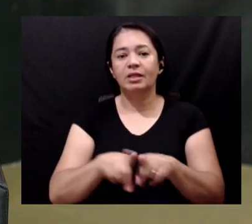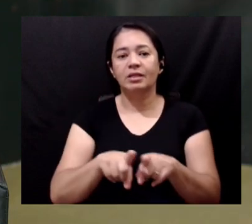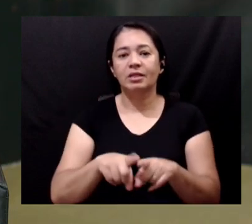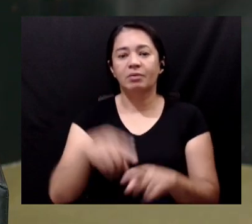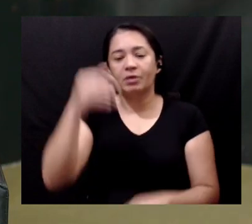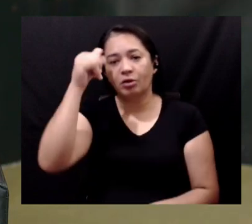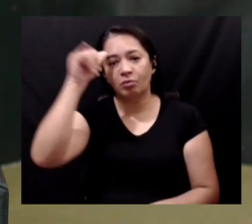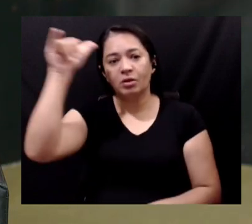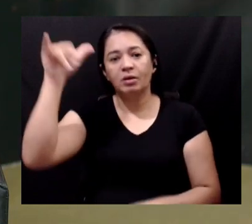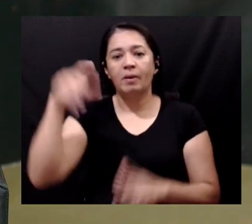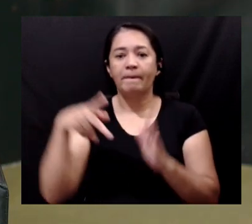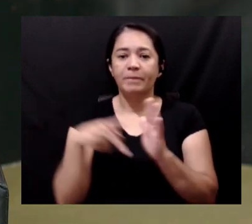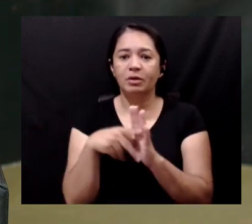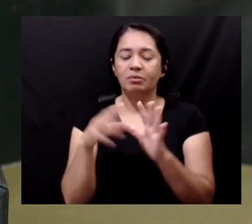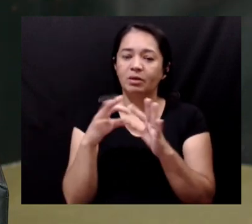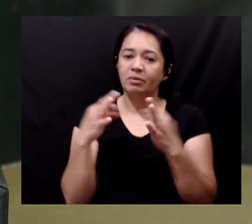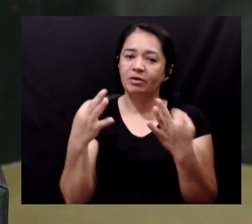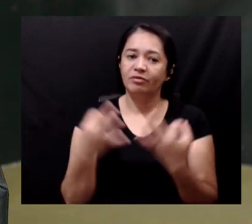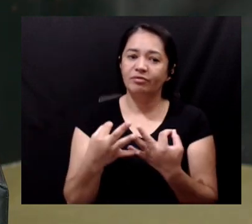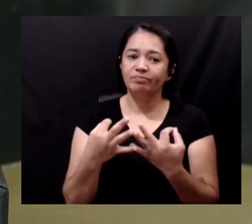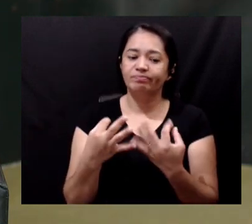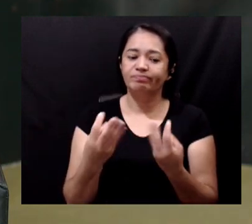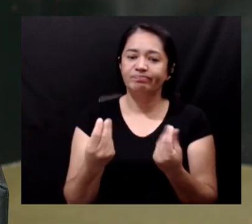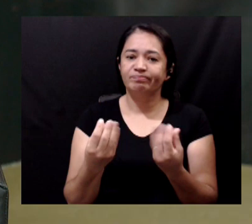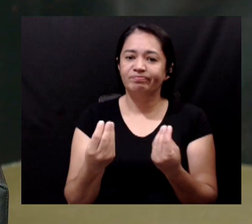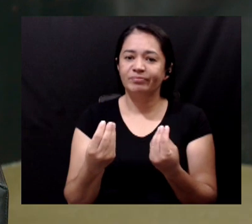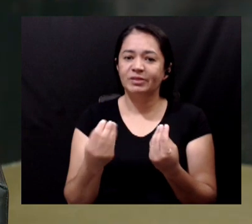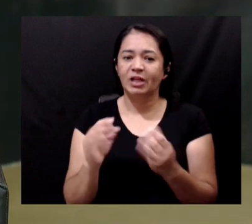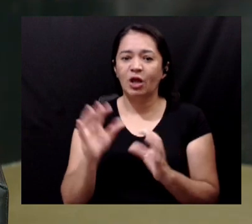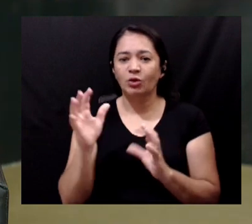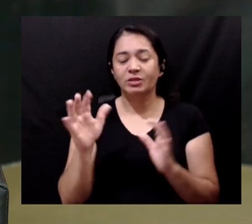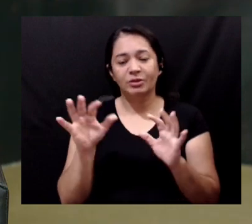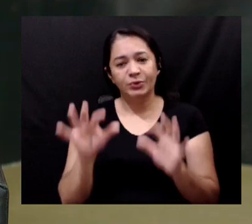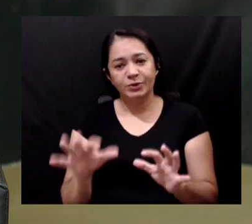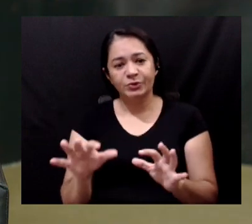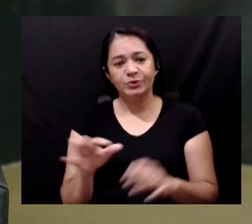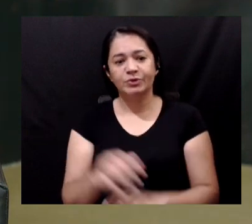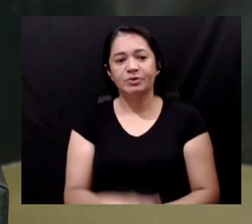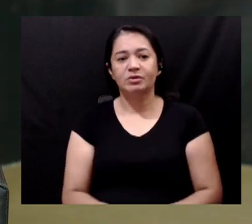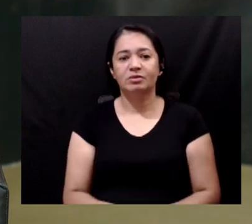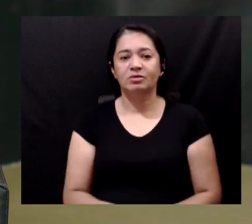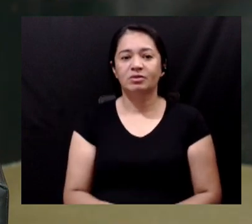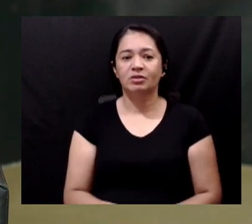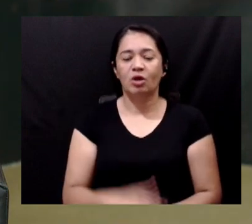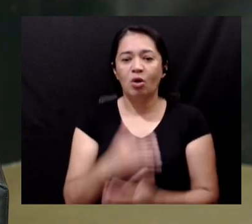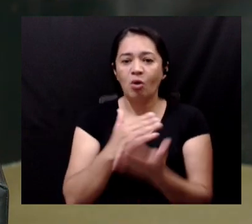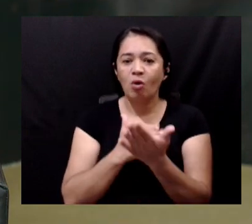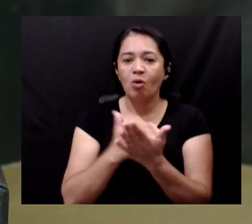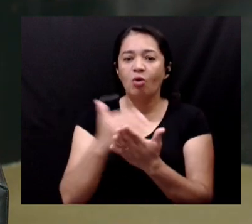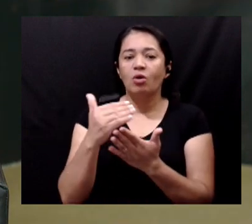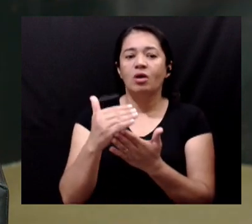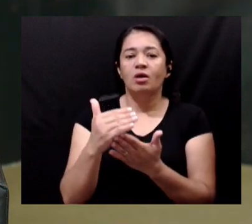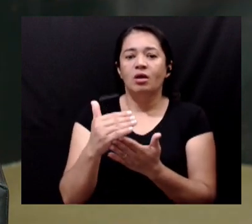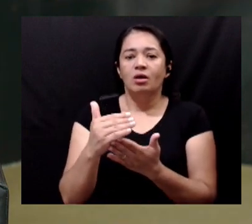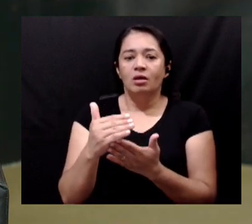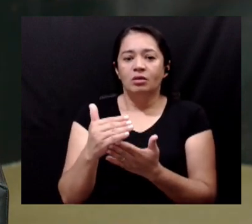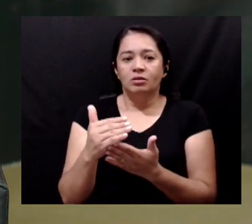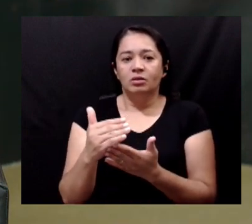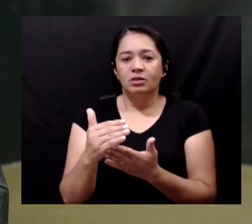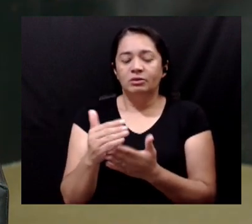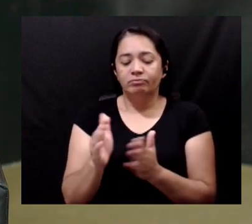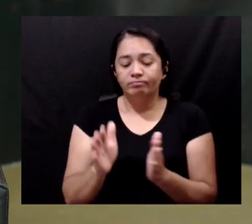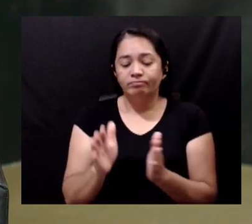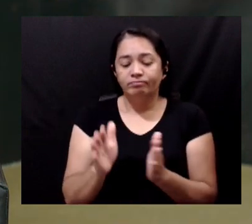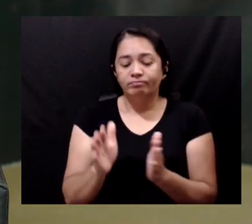famílias que estão passando por isso, né, estão no início, desse caminho que a